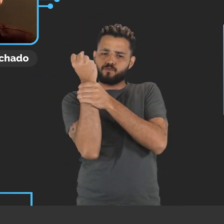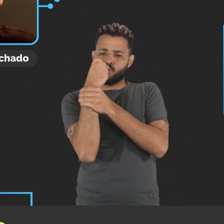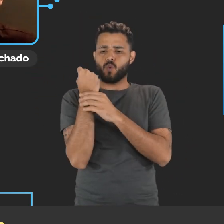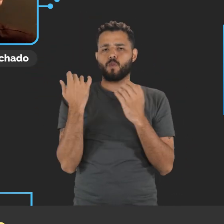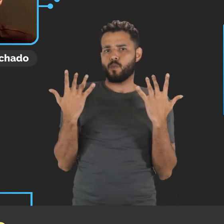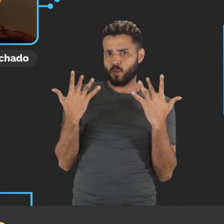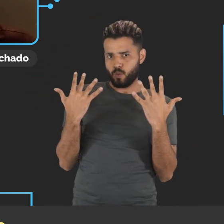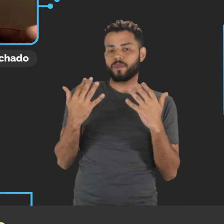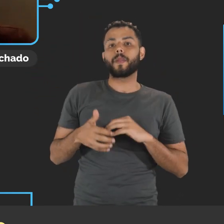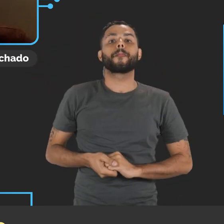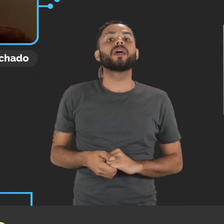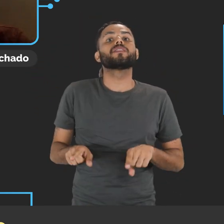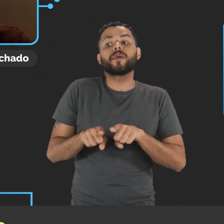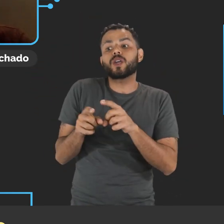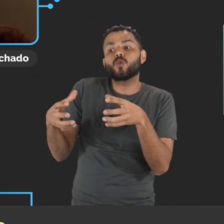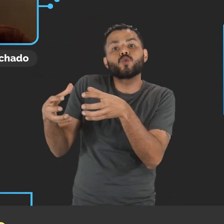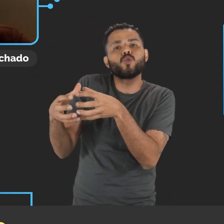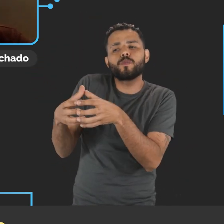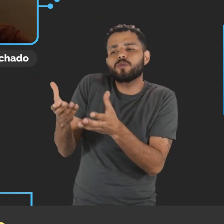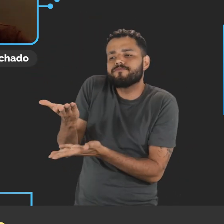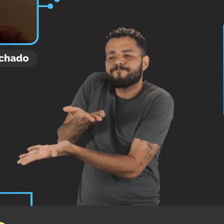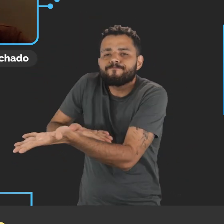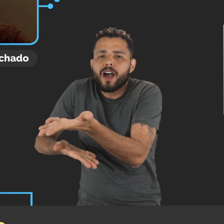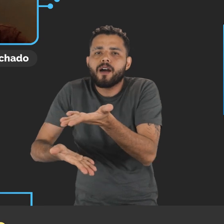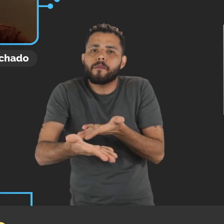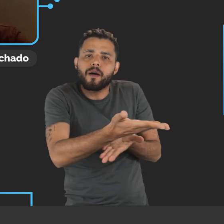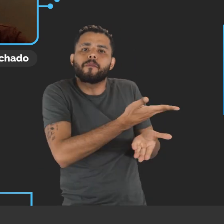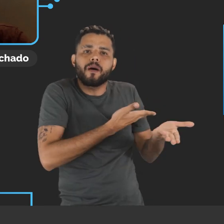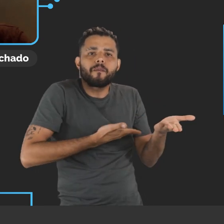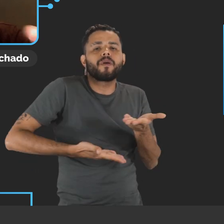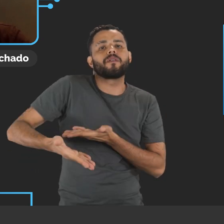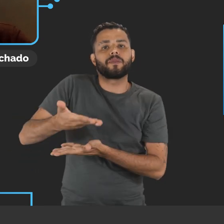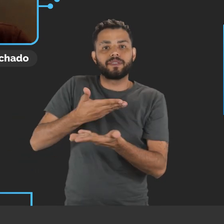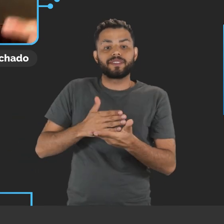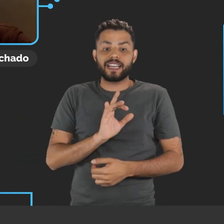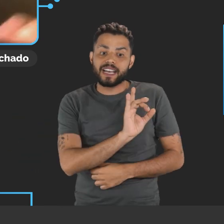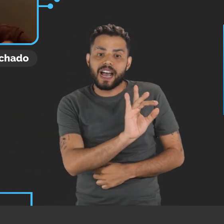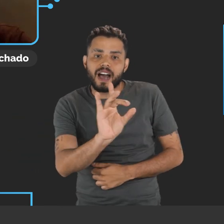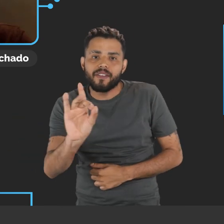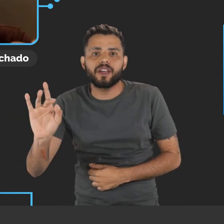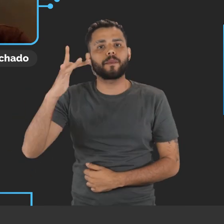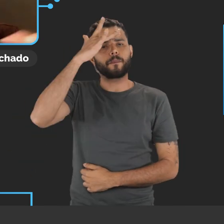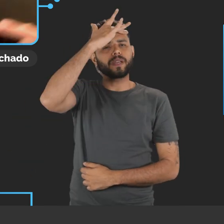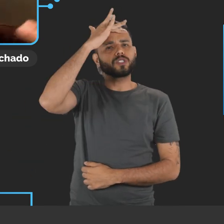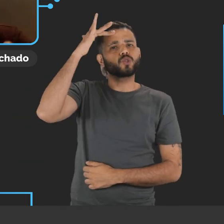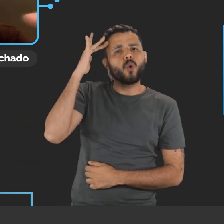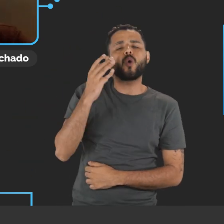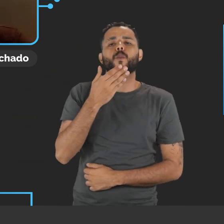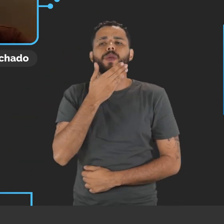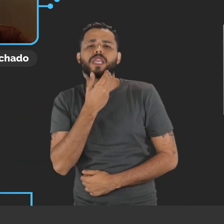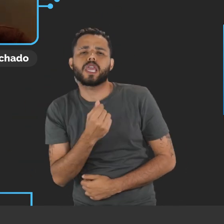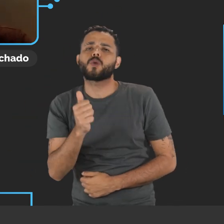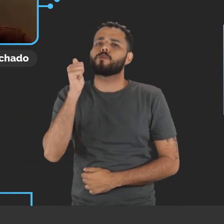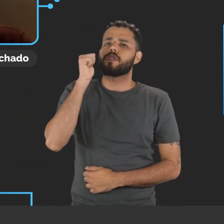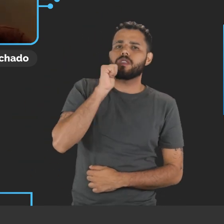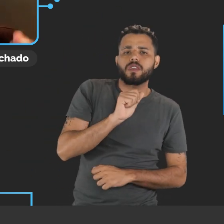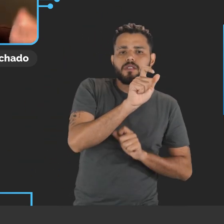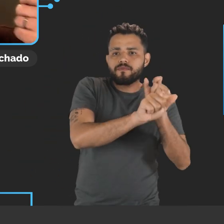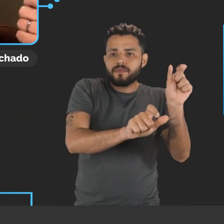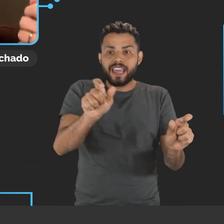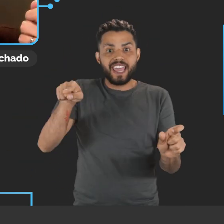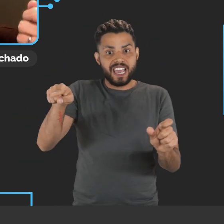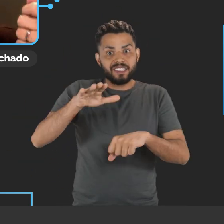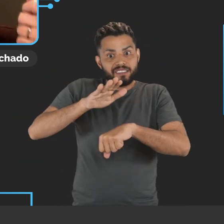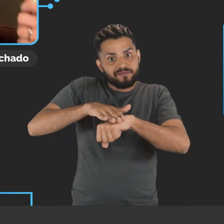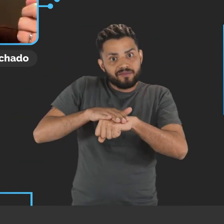e trabalhava a questão do envolvimento do grupo, da troca com o grupo, na hora que cada indivíduo ali, cada menino, cada menina